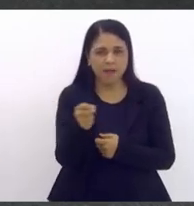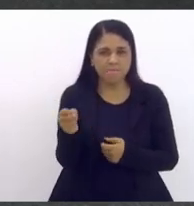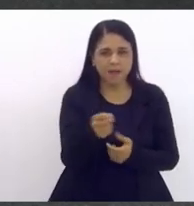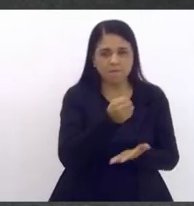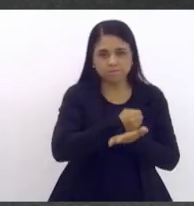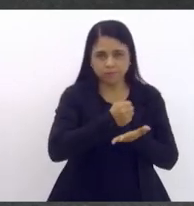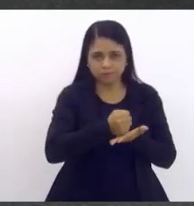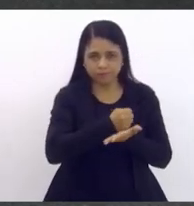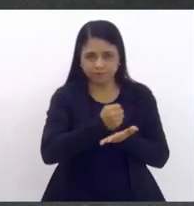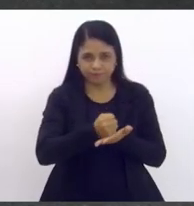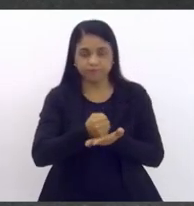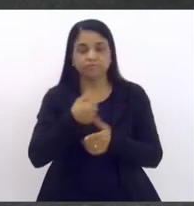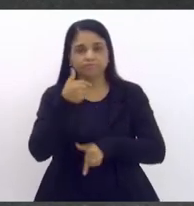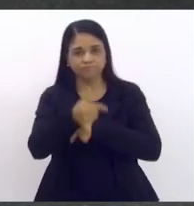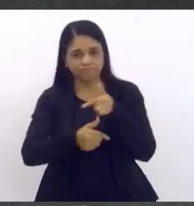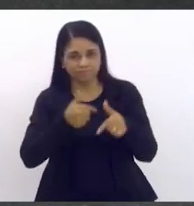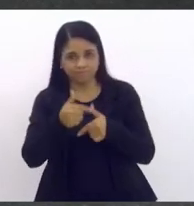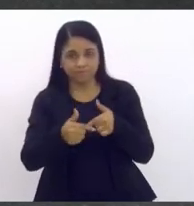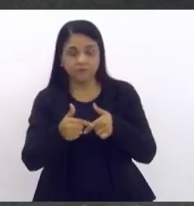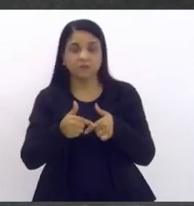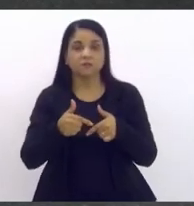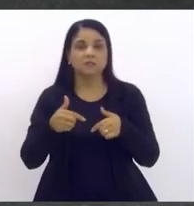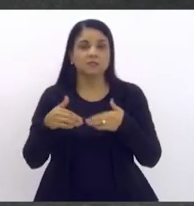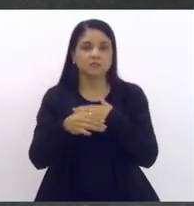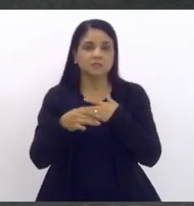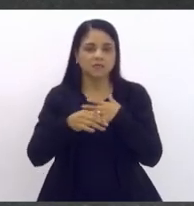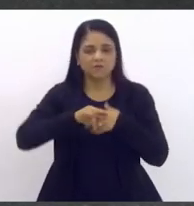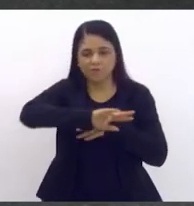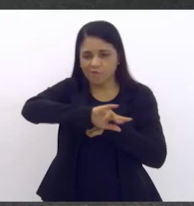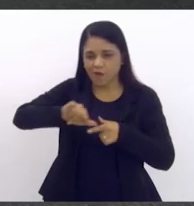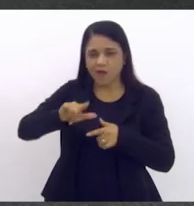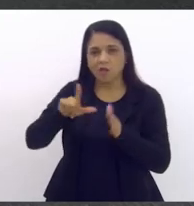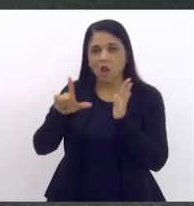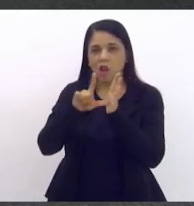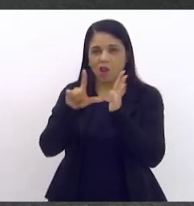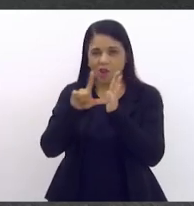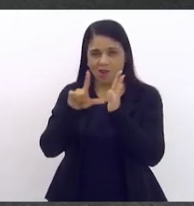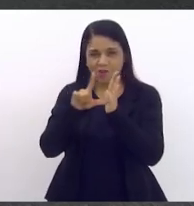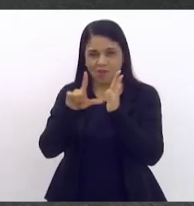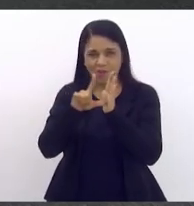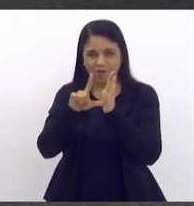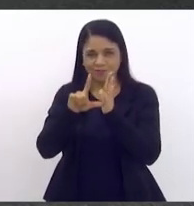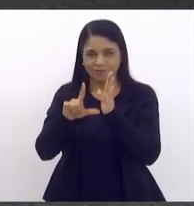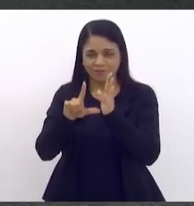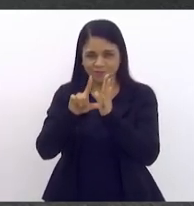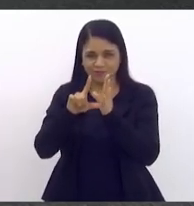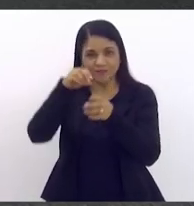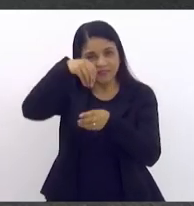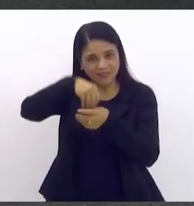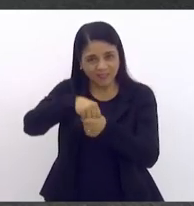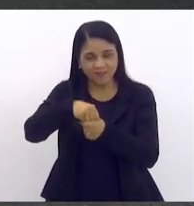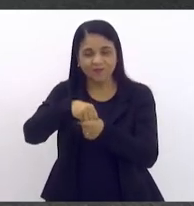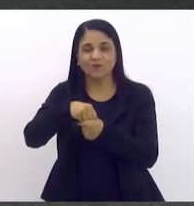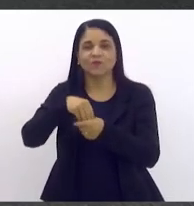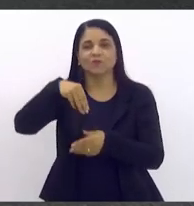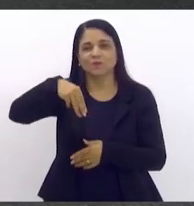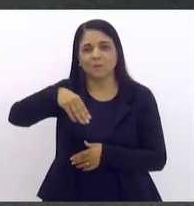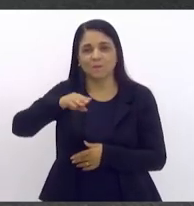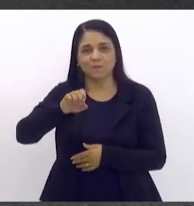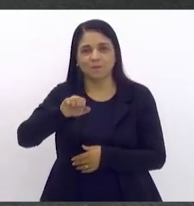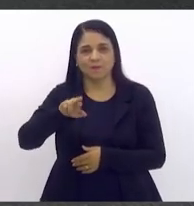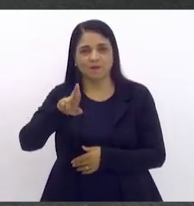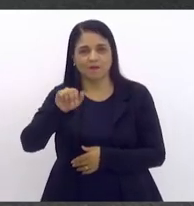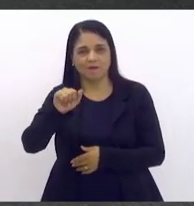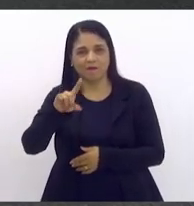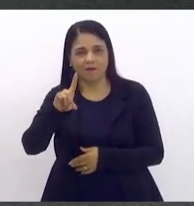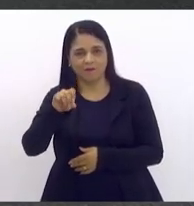diretos na cidade de Niterói, com dezenas de lojas que abriram no espaço do atual mercado